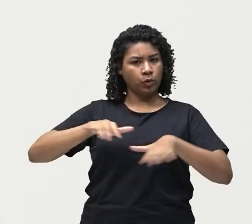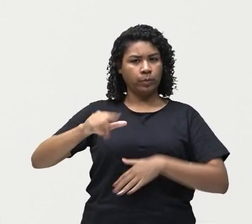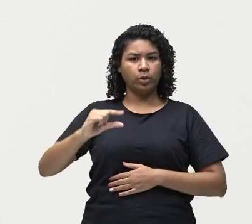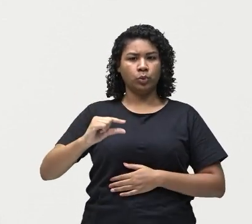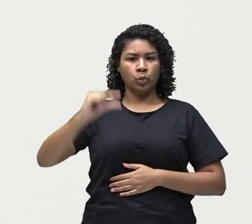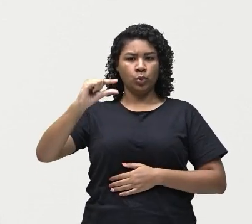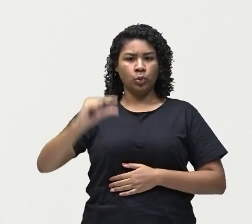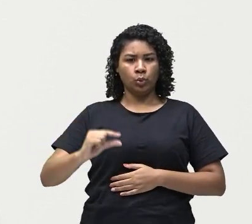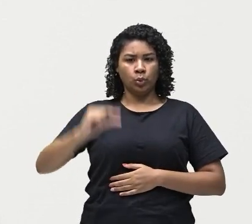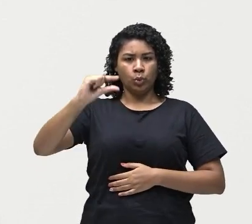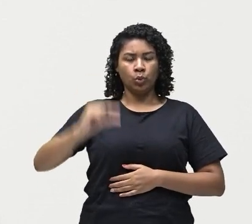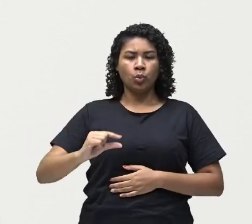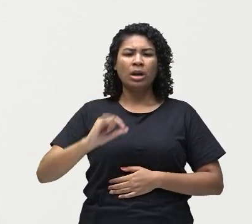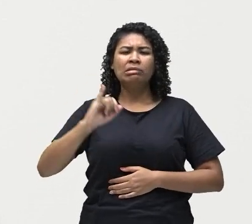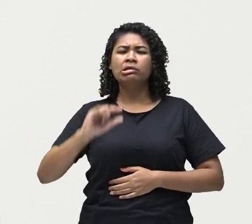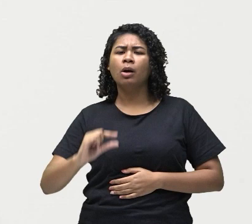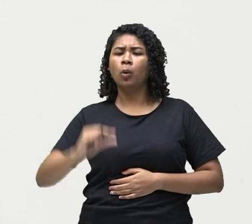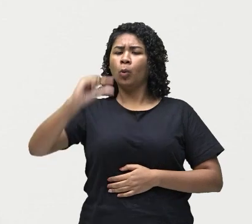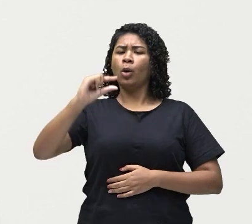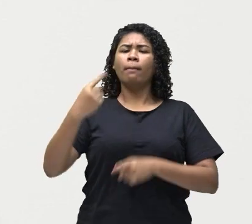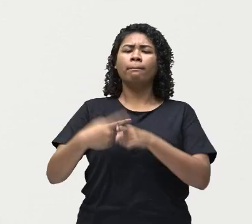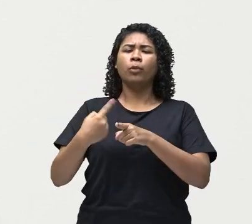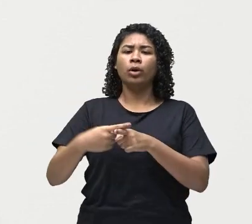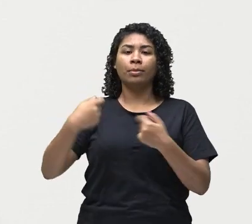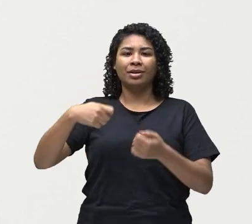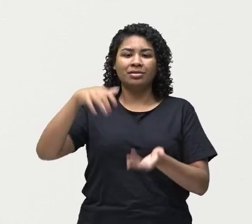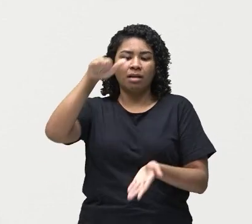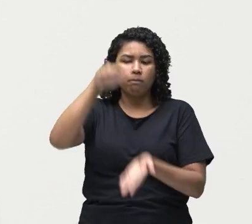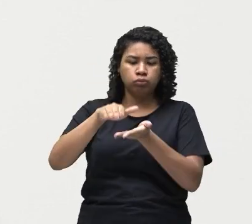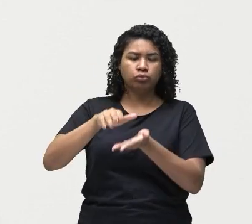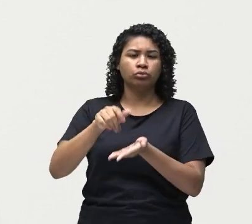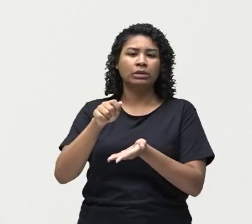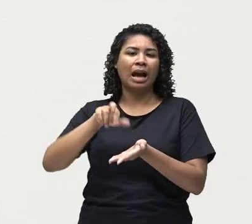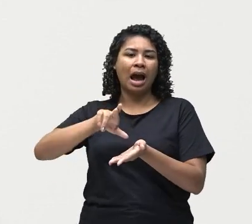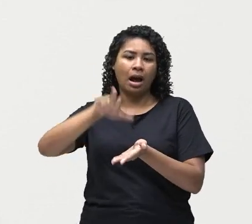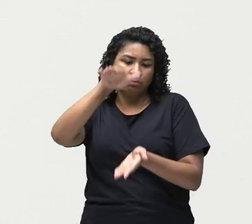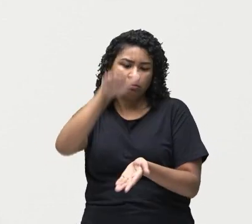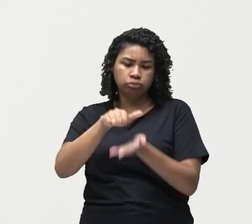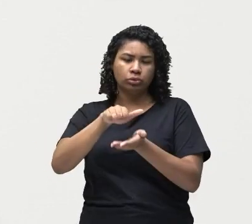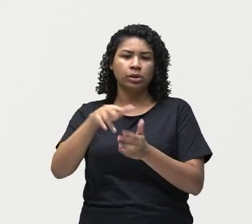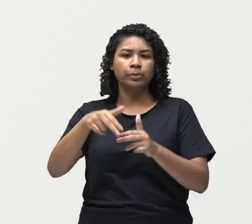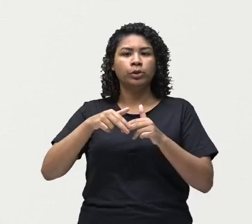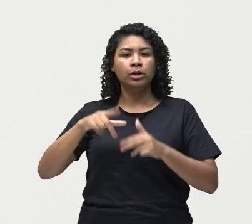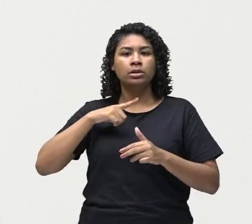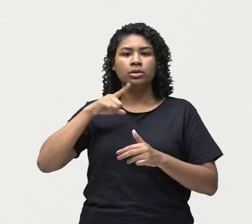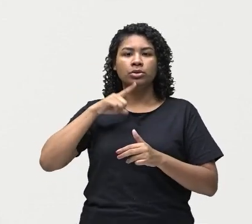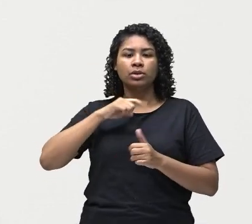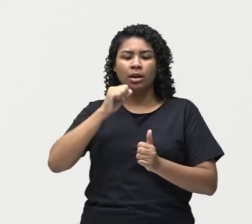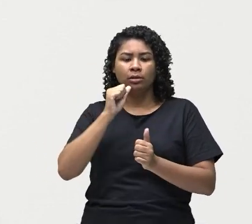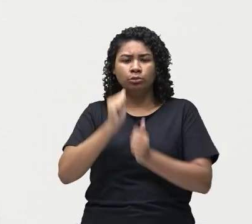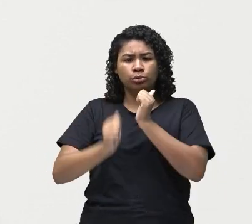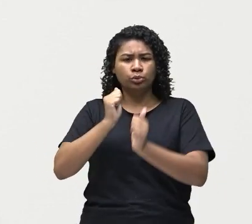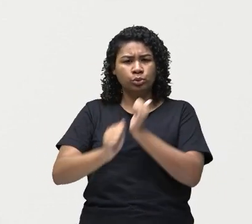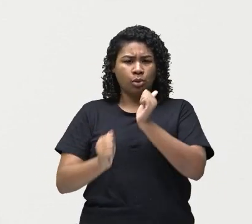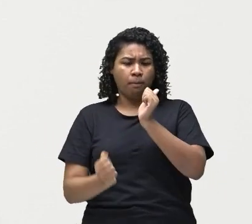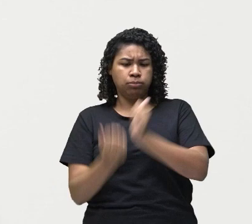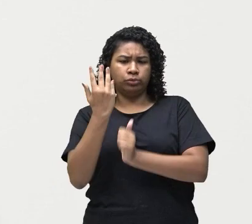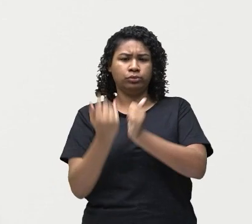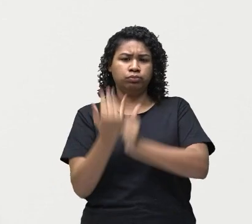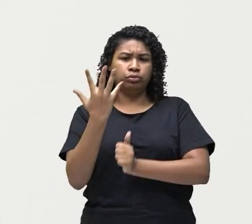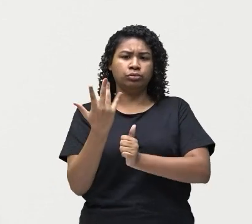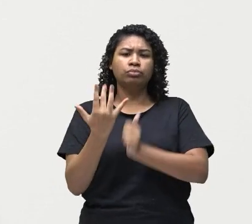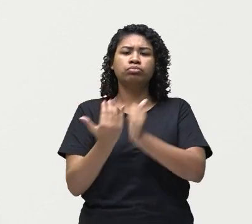ele precisa comprimir aqui o ar comprem mil a ocorreu a queima pela vela de ignição o pistão vai descer